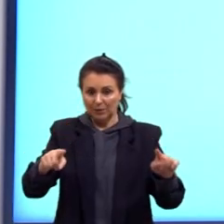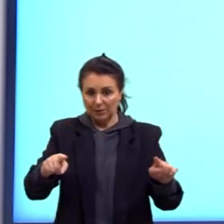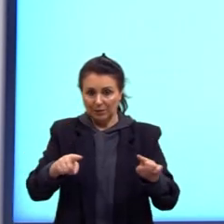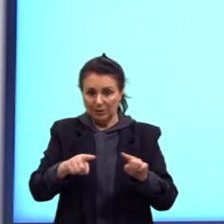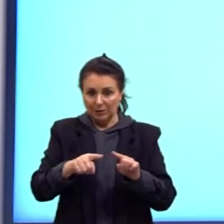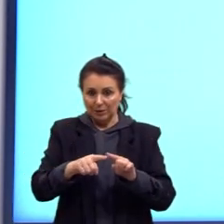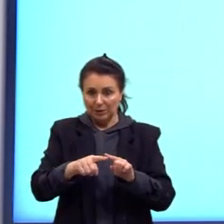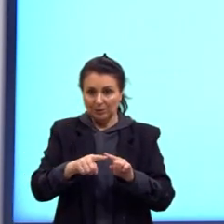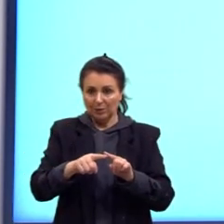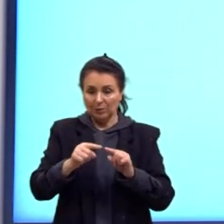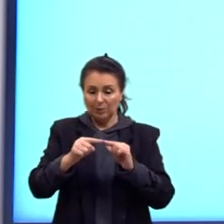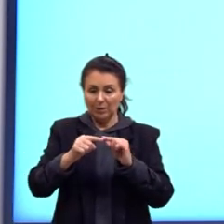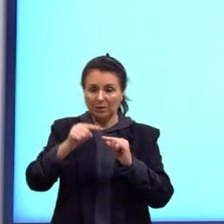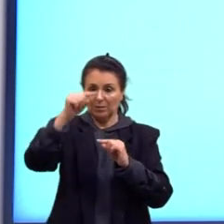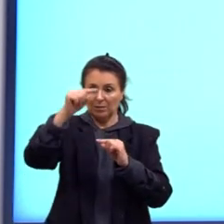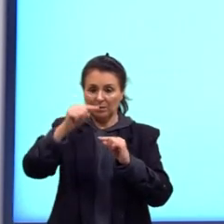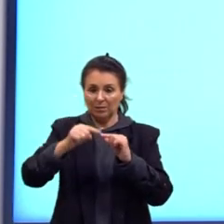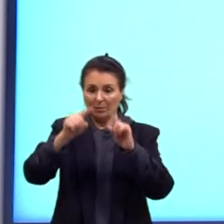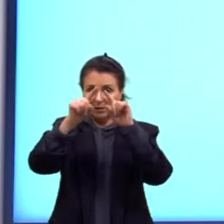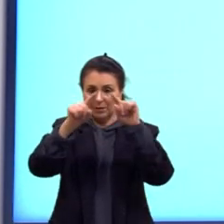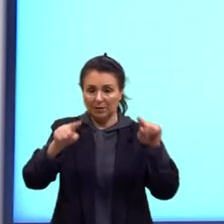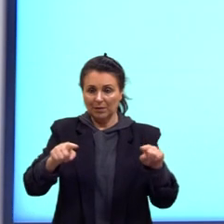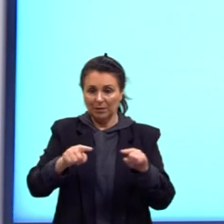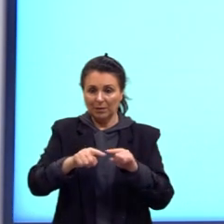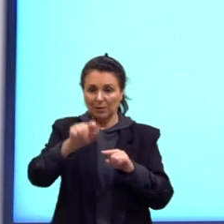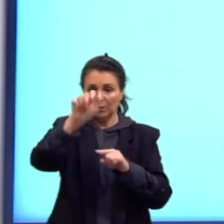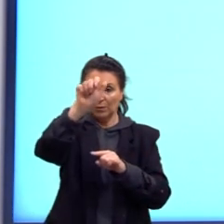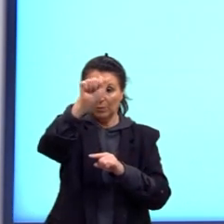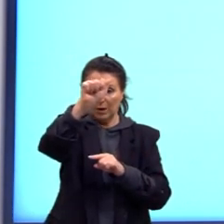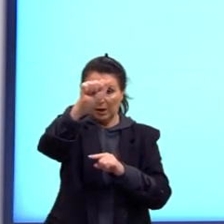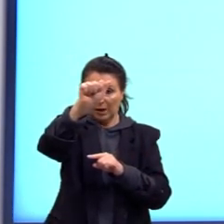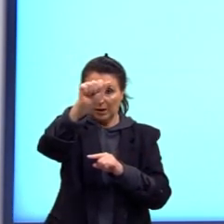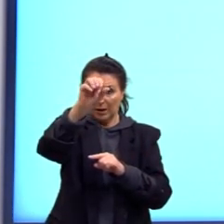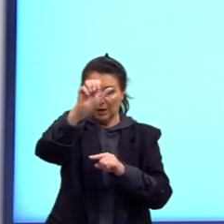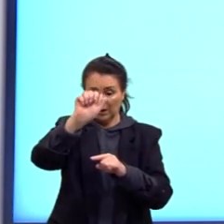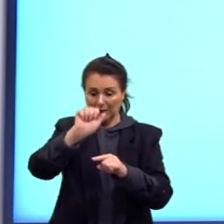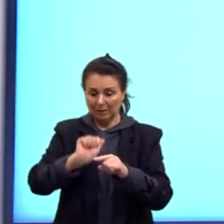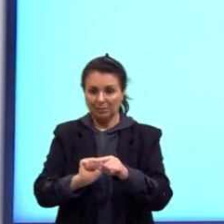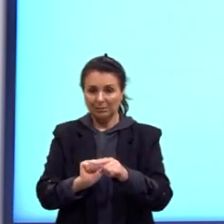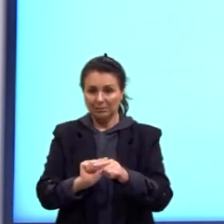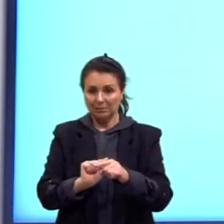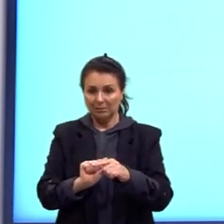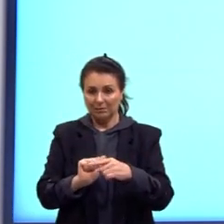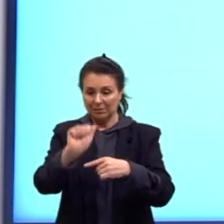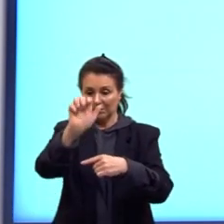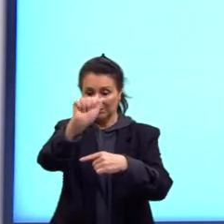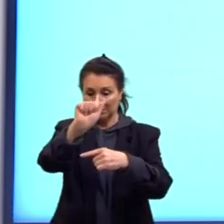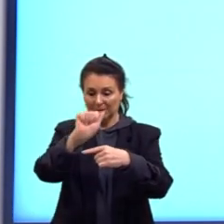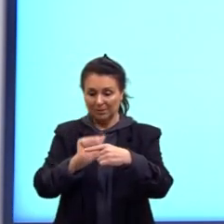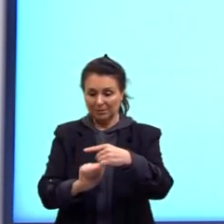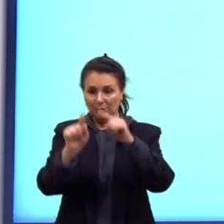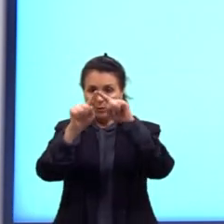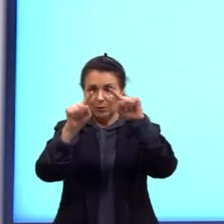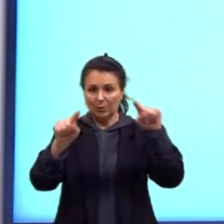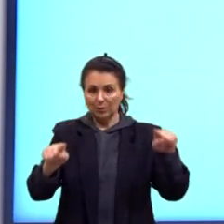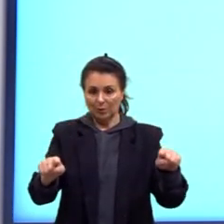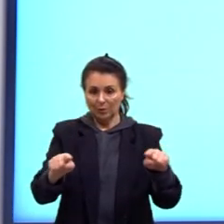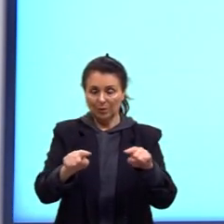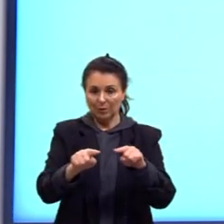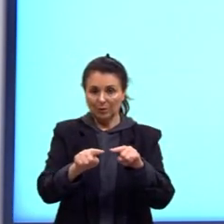no topo e como a dobradura nós sabemos que o vértice A foi para lá embaixo Portanto o nosso triângulo né